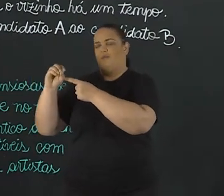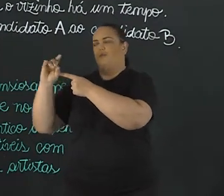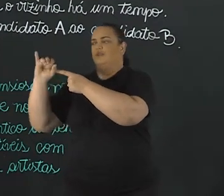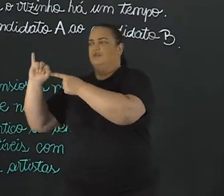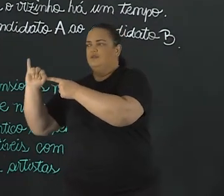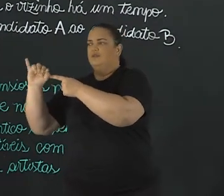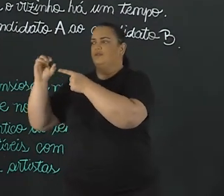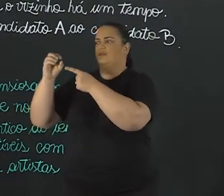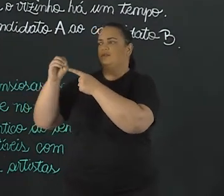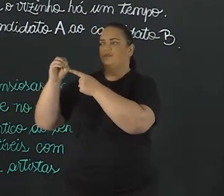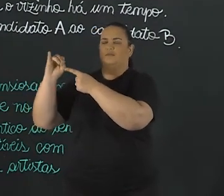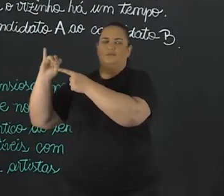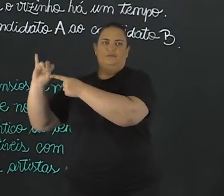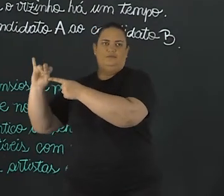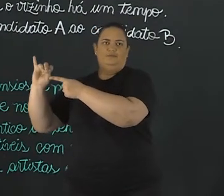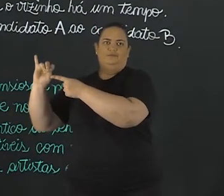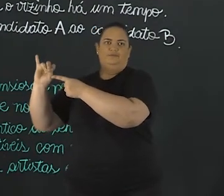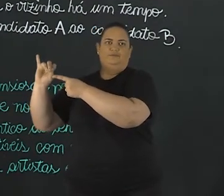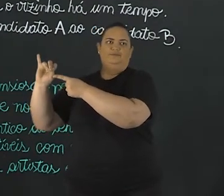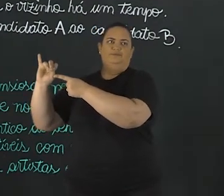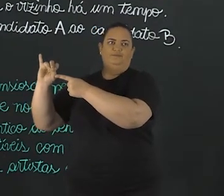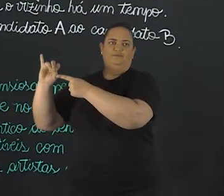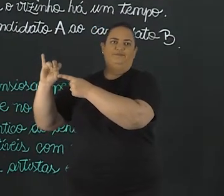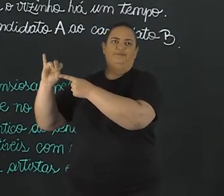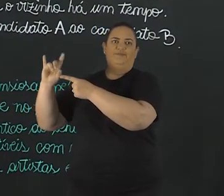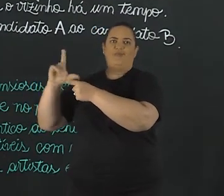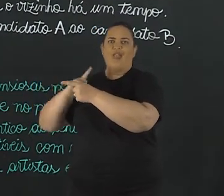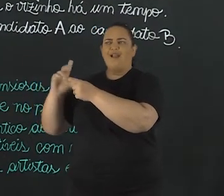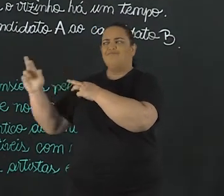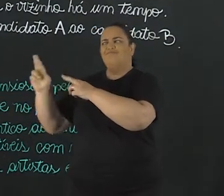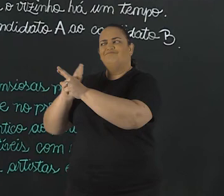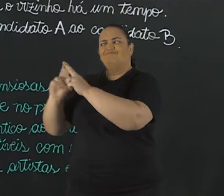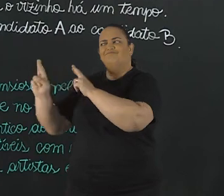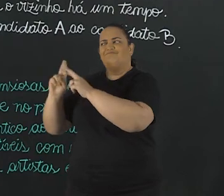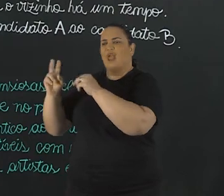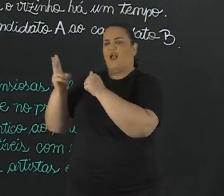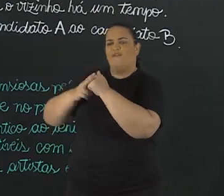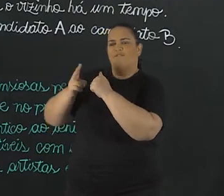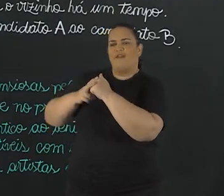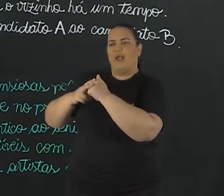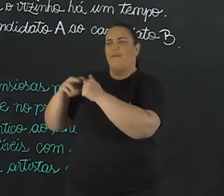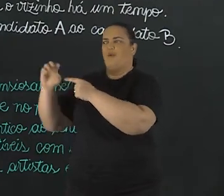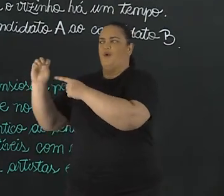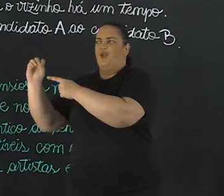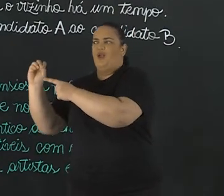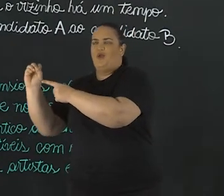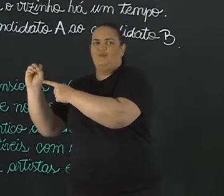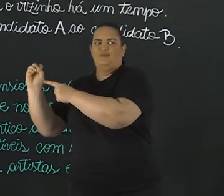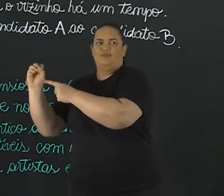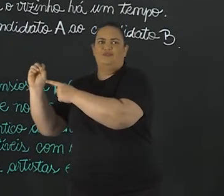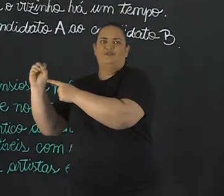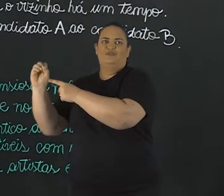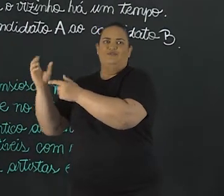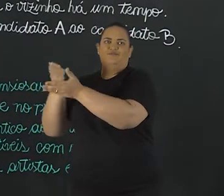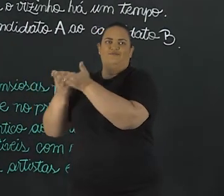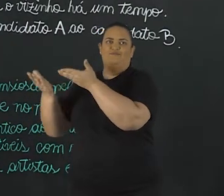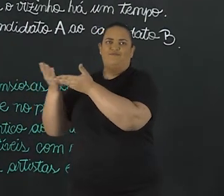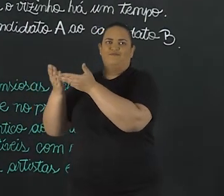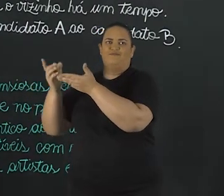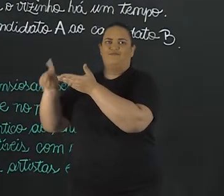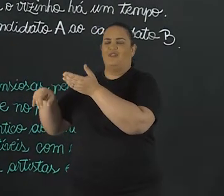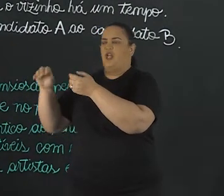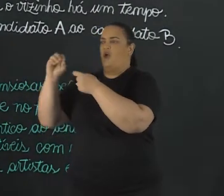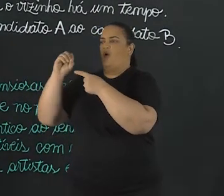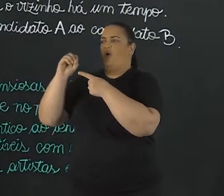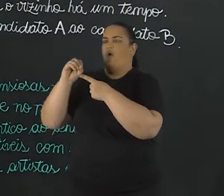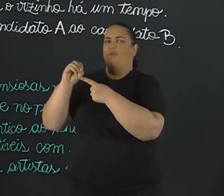a crítica. Tem preposição propondo essa relação entre o verbo e o objeto, a gente chama esse verbo de verbo transitivo indireto e o